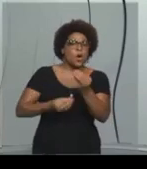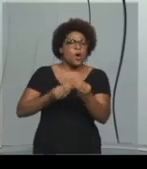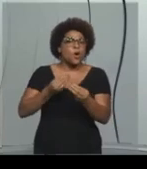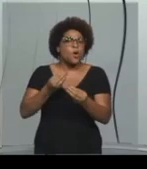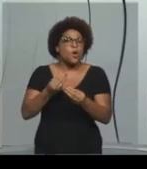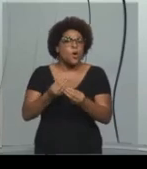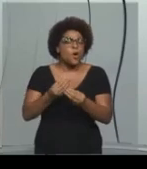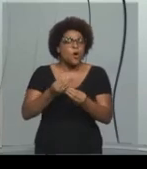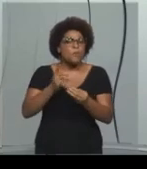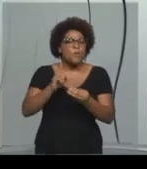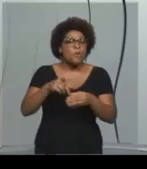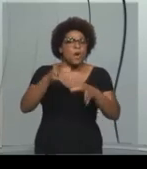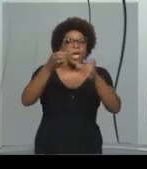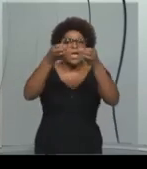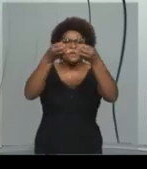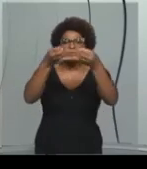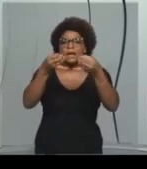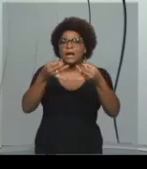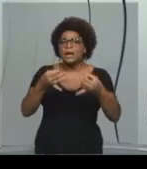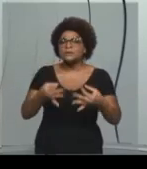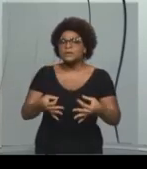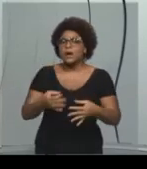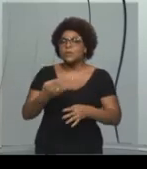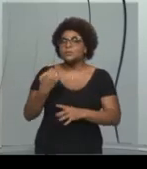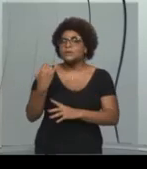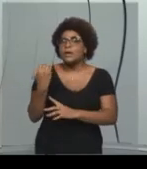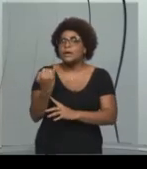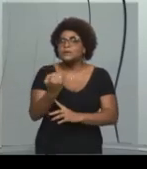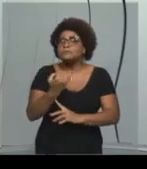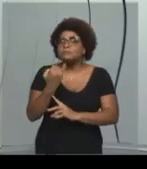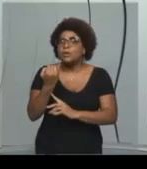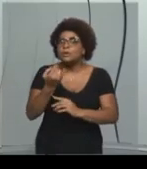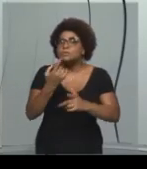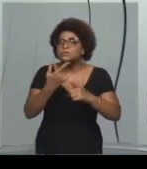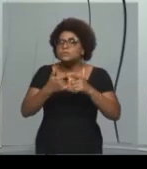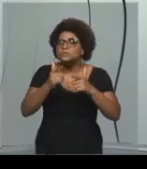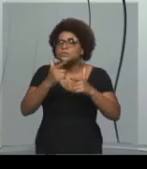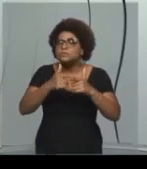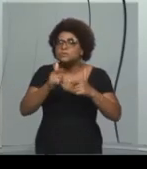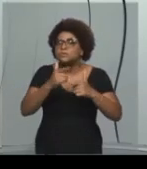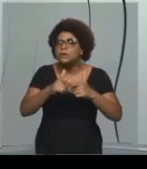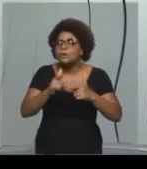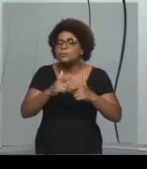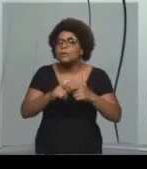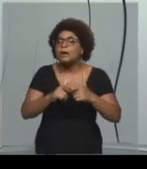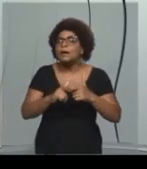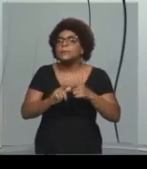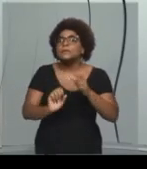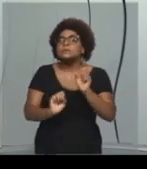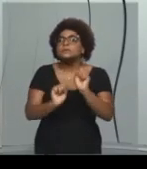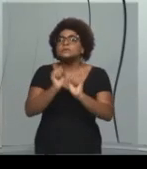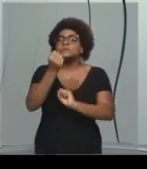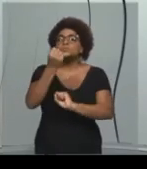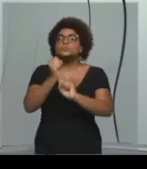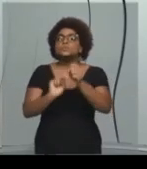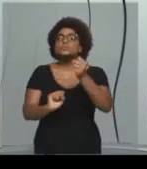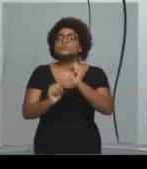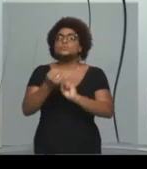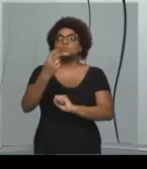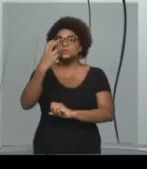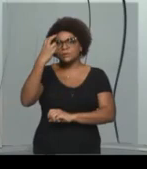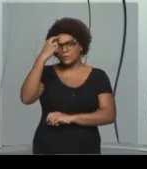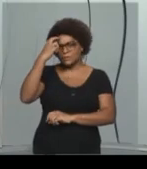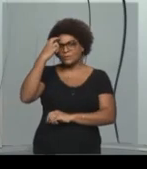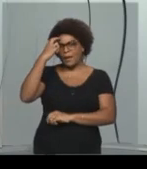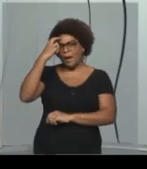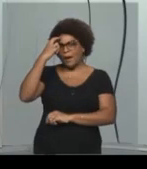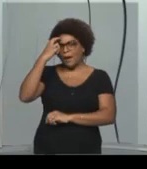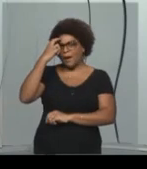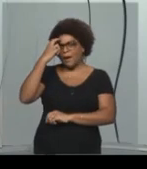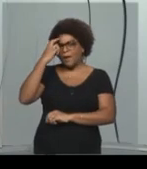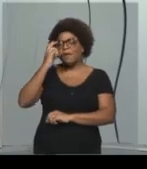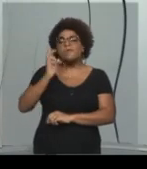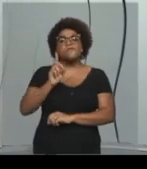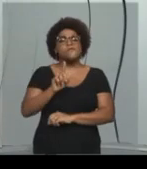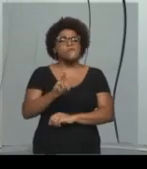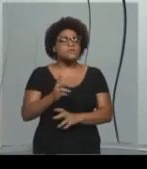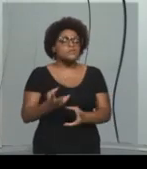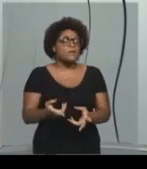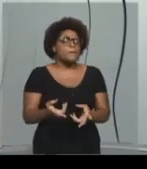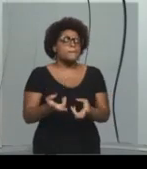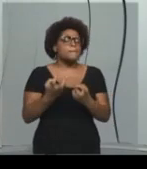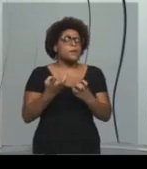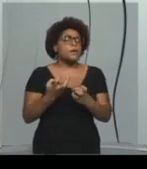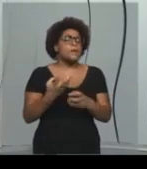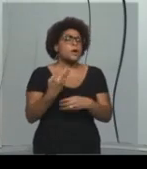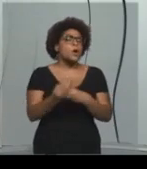a respeito do problema da indústria cultural, né? Você vai notar ali como que um desses personagens